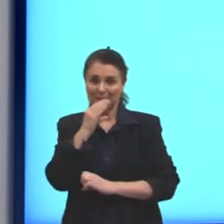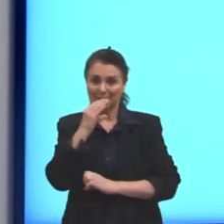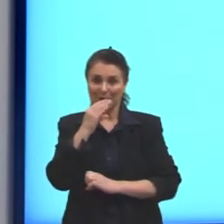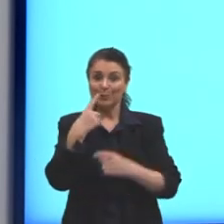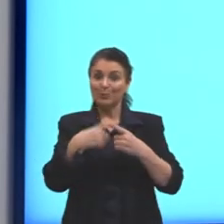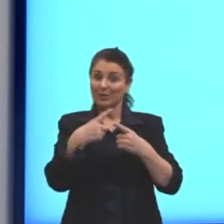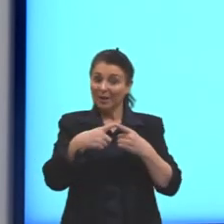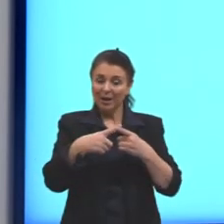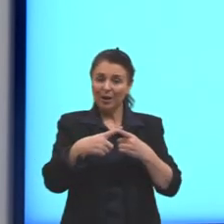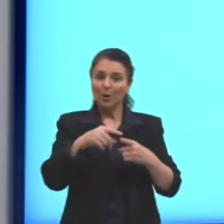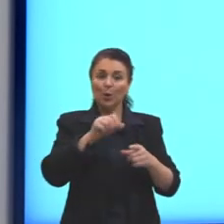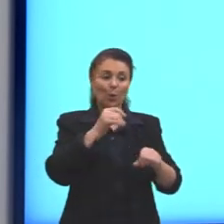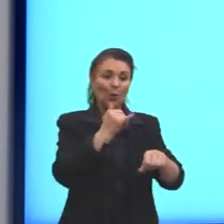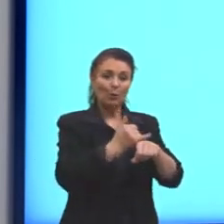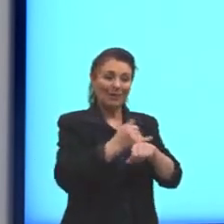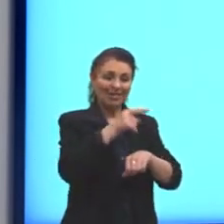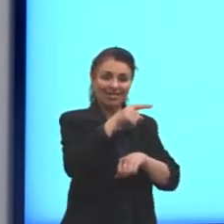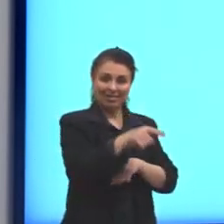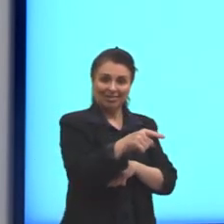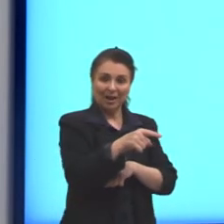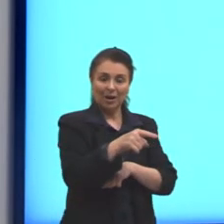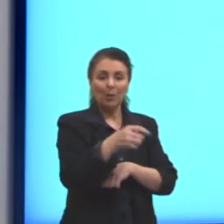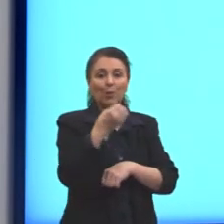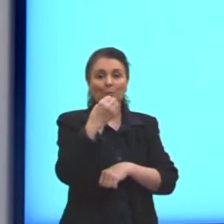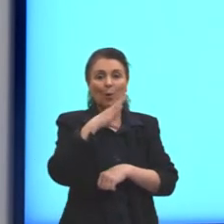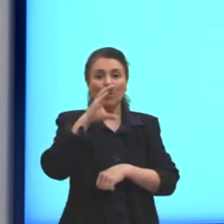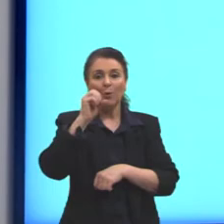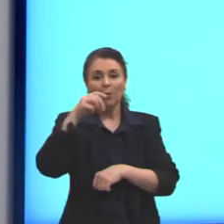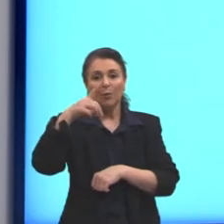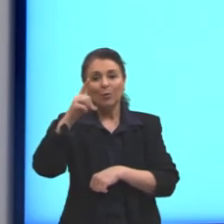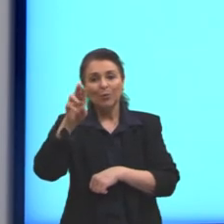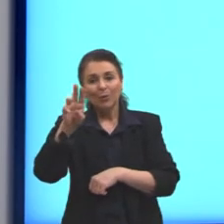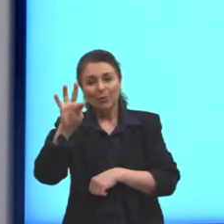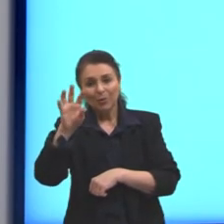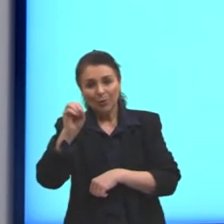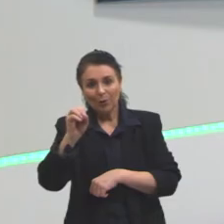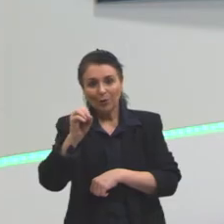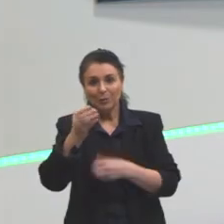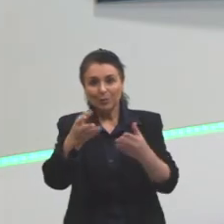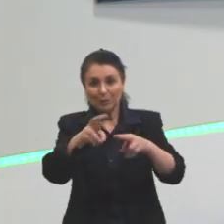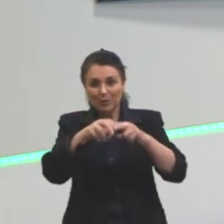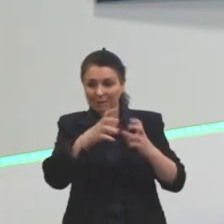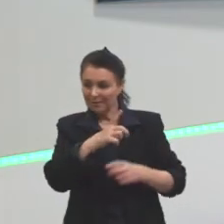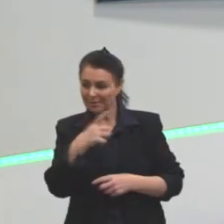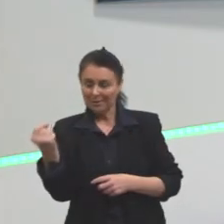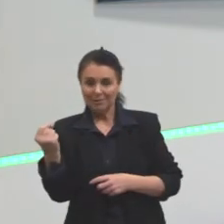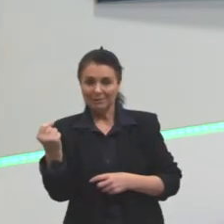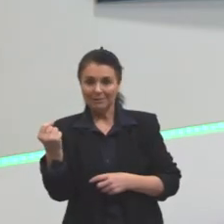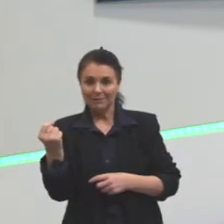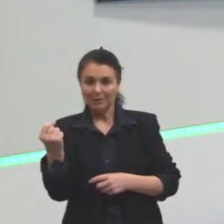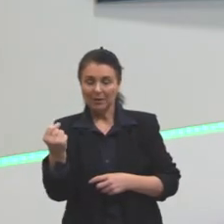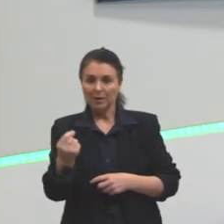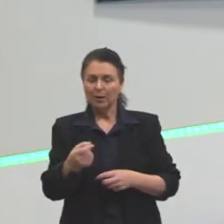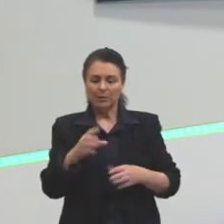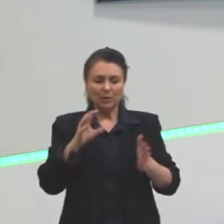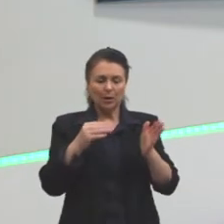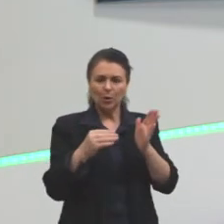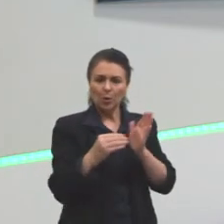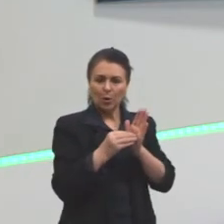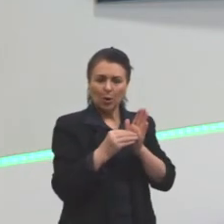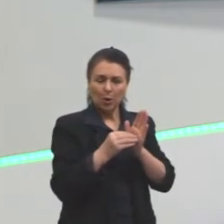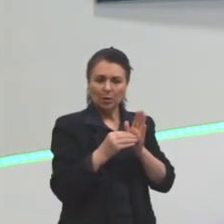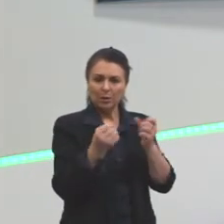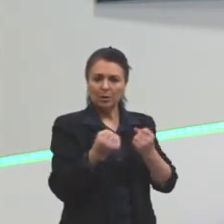é um bom condutor né e vai dar o choque né em você se você não encostar no carro geralmente você nem vai perceber que você tá carregado